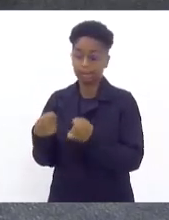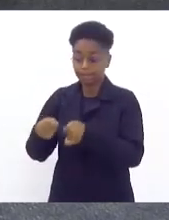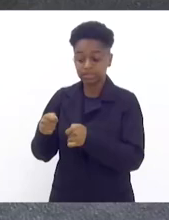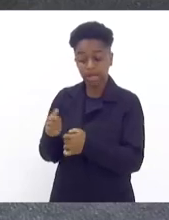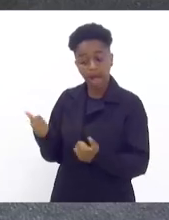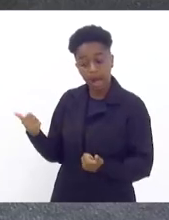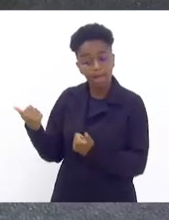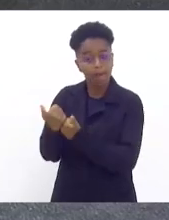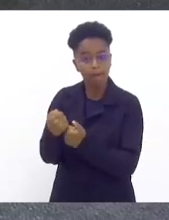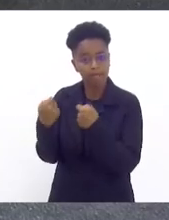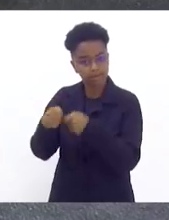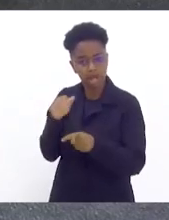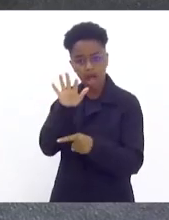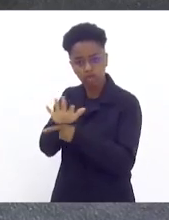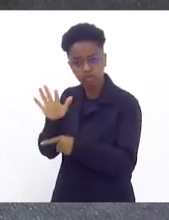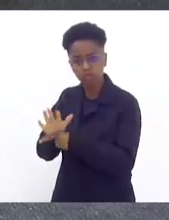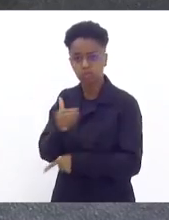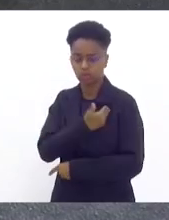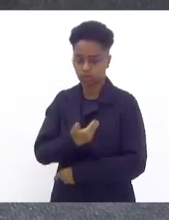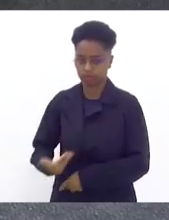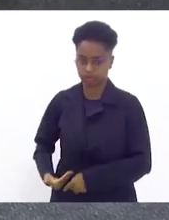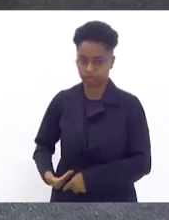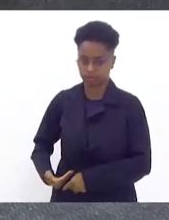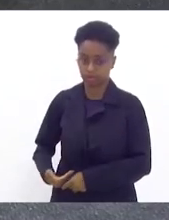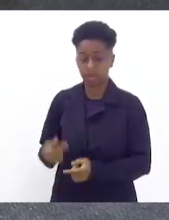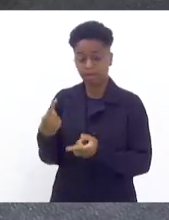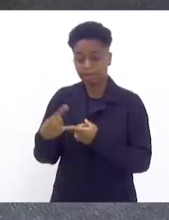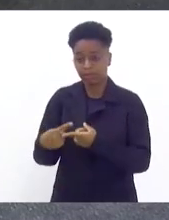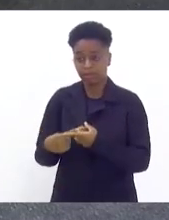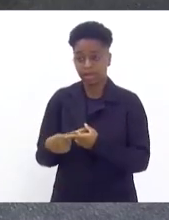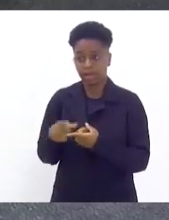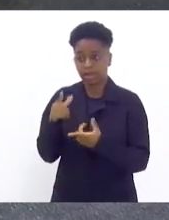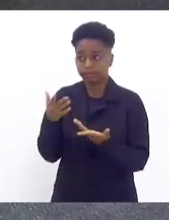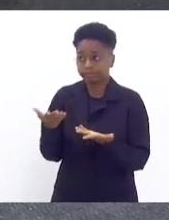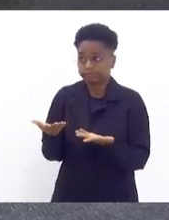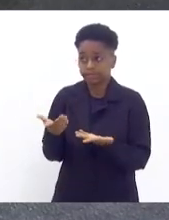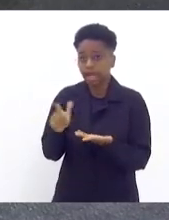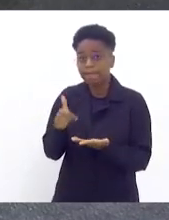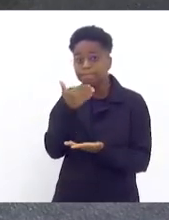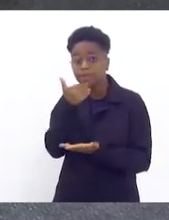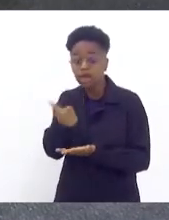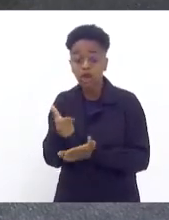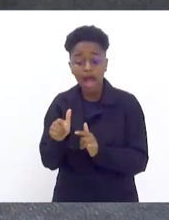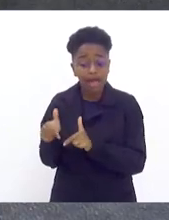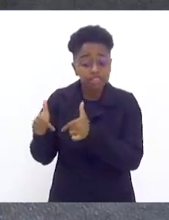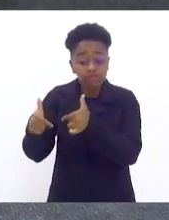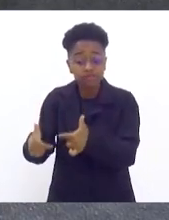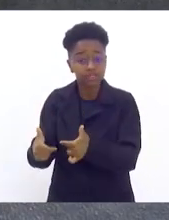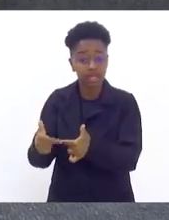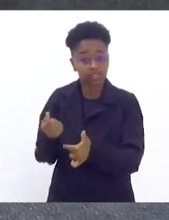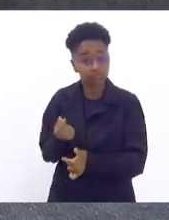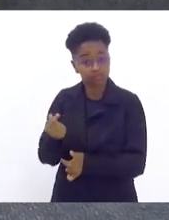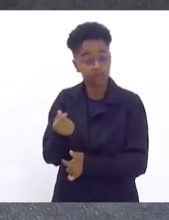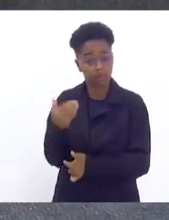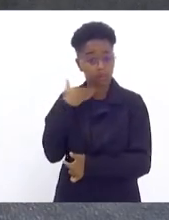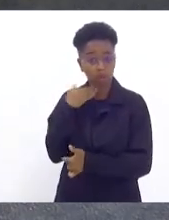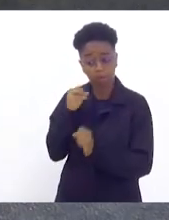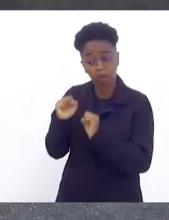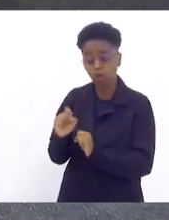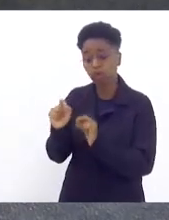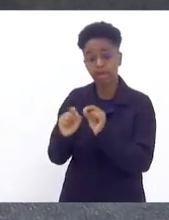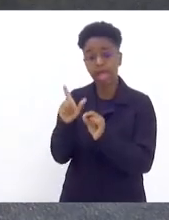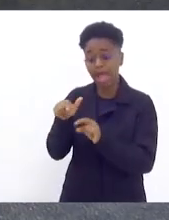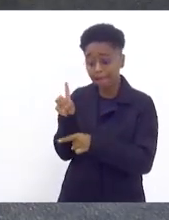ajuda do governo, porque essa é a melhor atividade financeira que um banco pode fazer, é